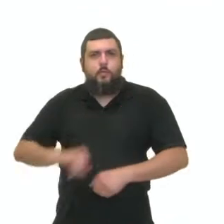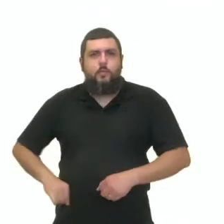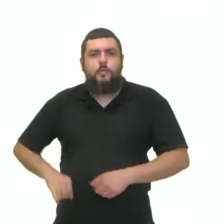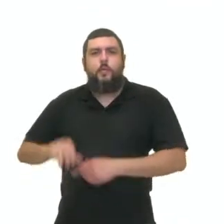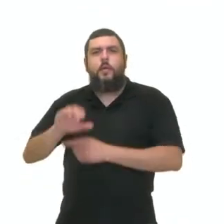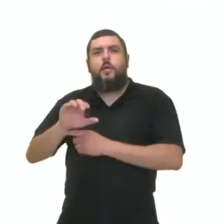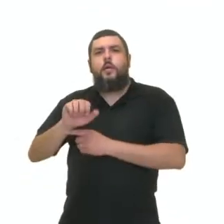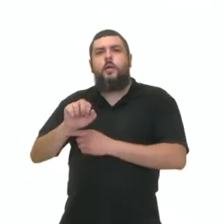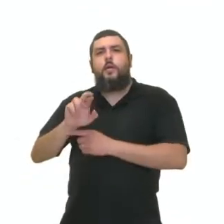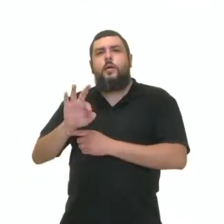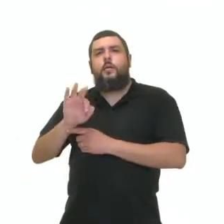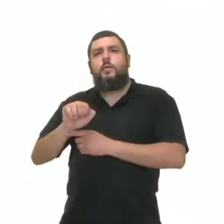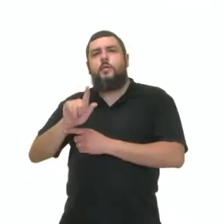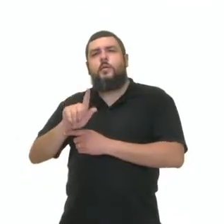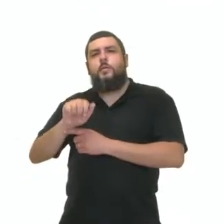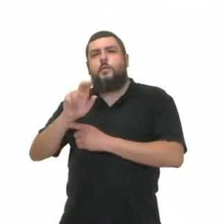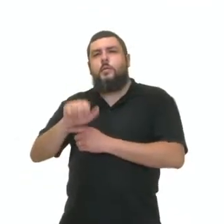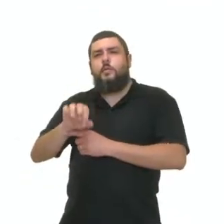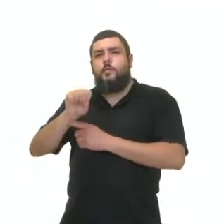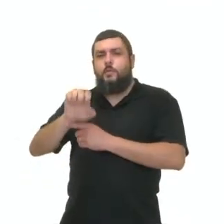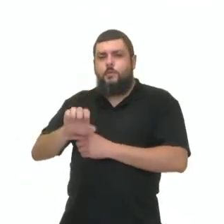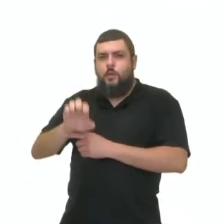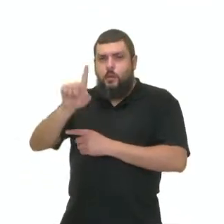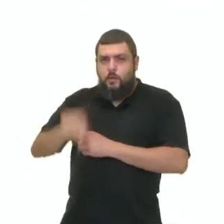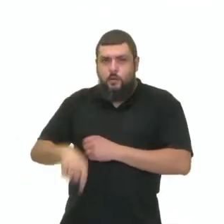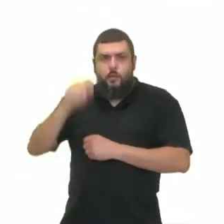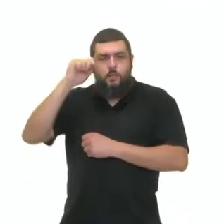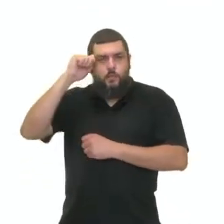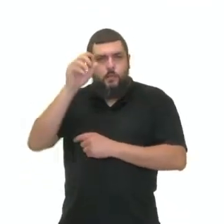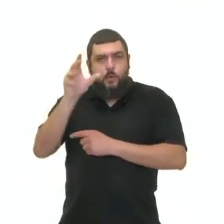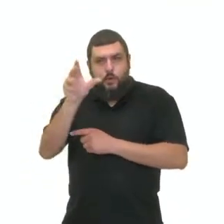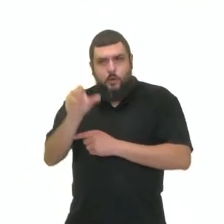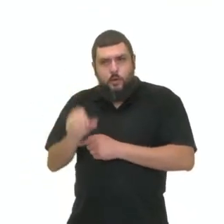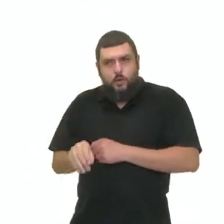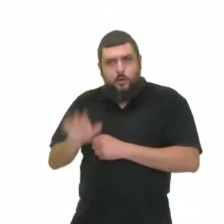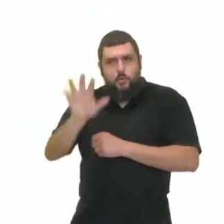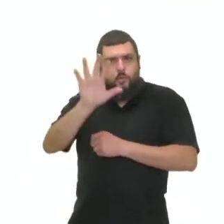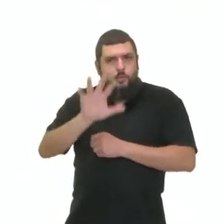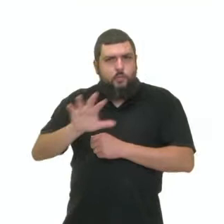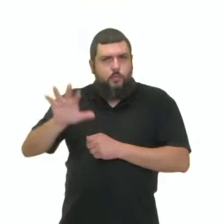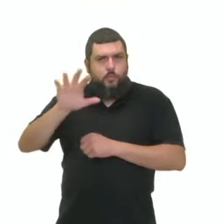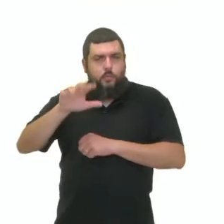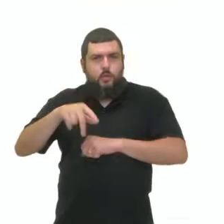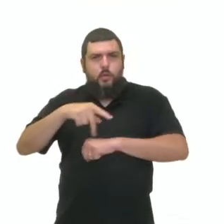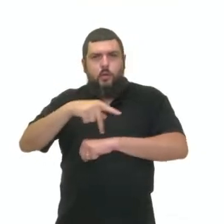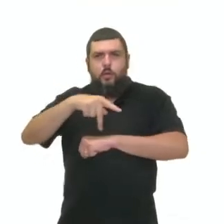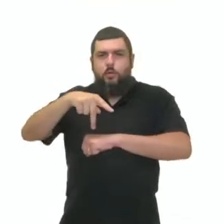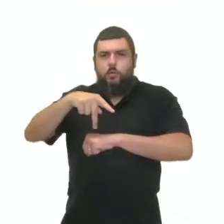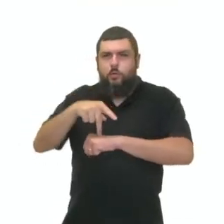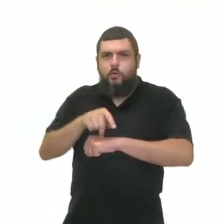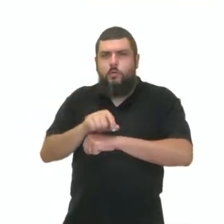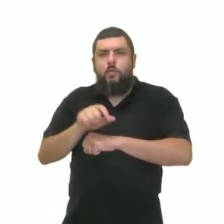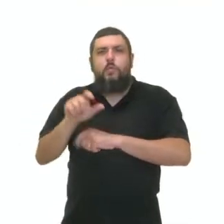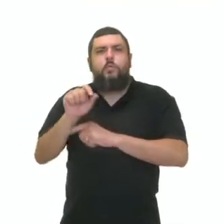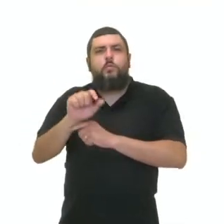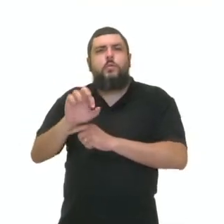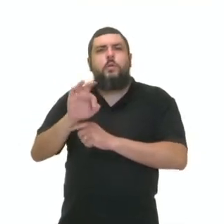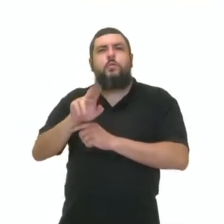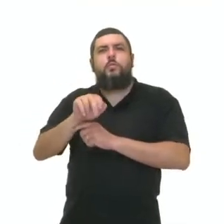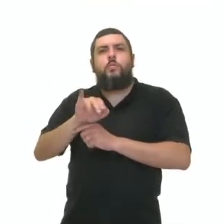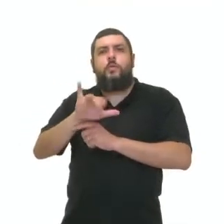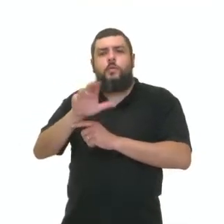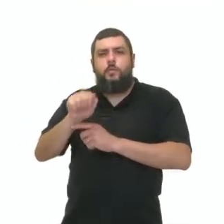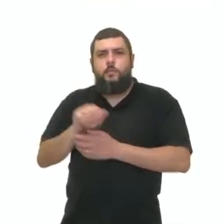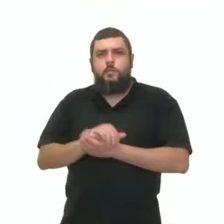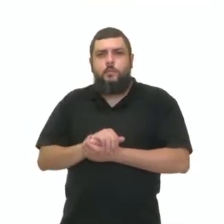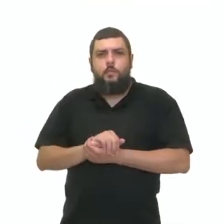De uma pequena cidade no norte da África, onde hoje fica a Tunísia, fundada inclusive pelos fenícios, que não